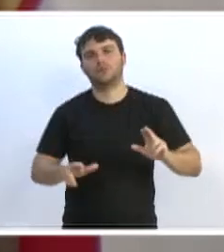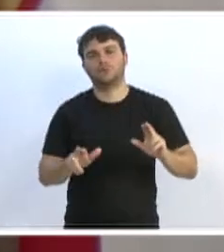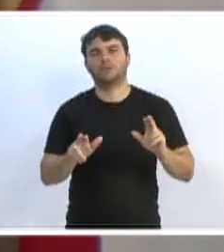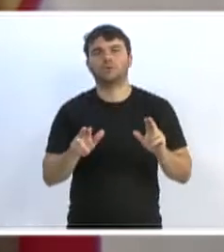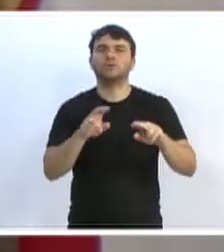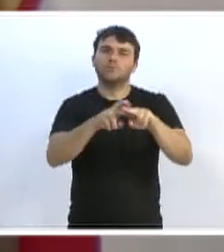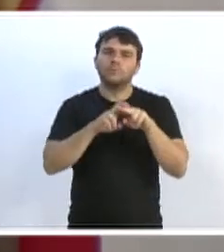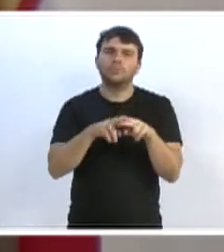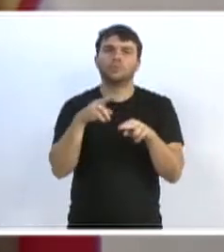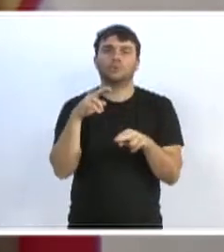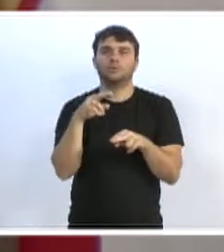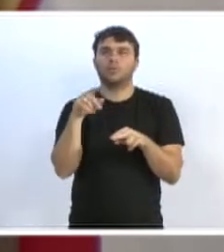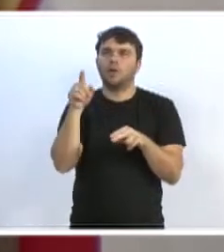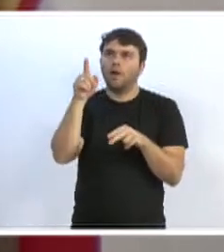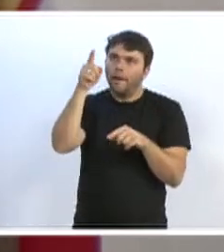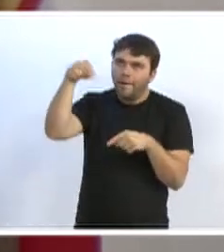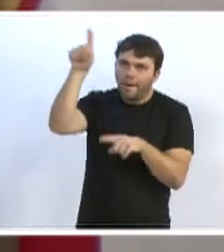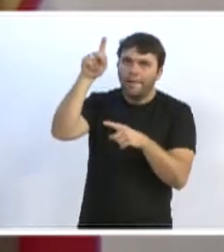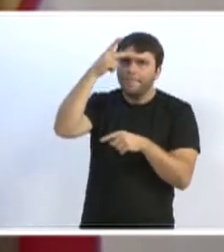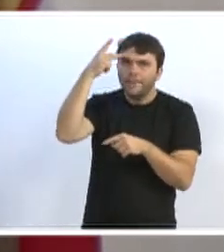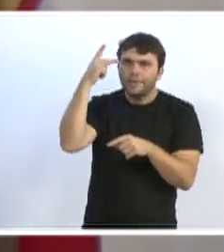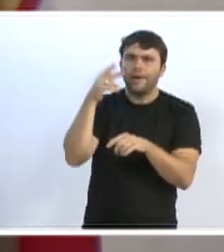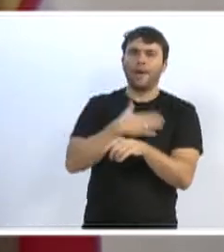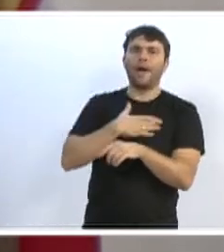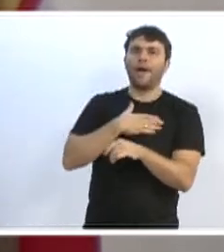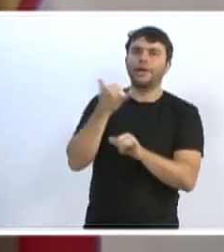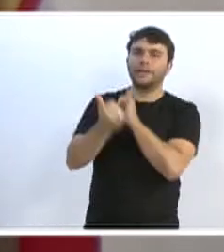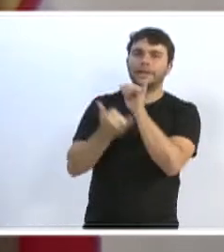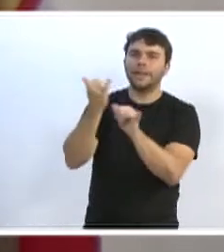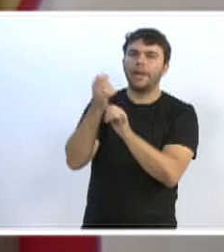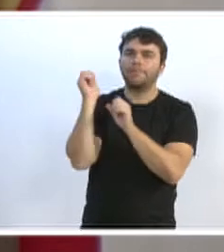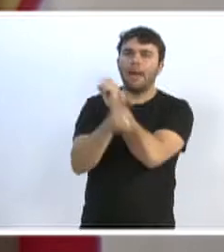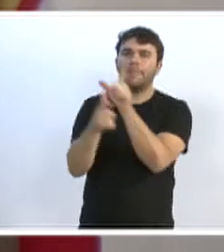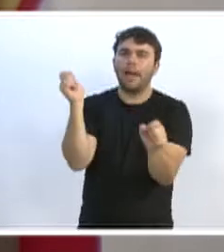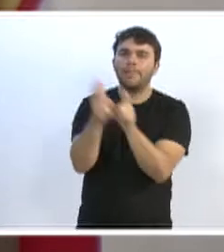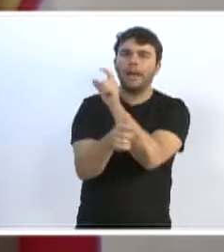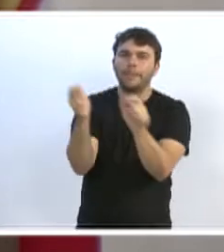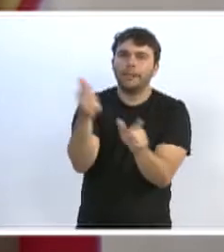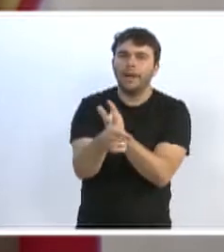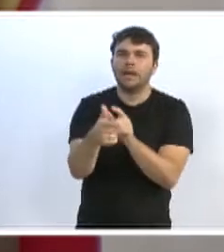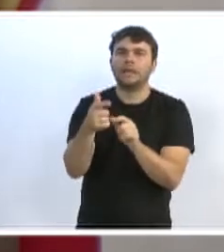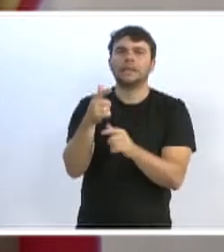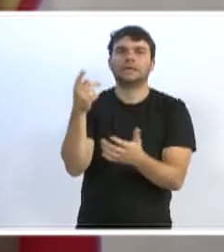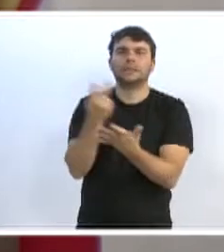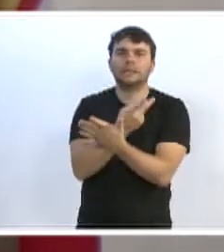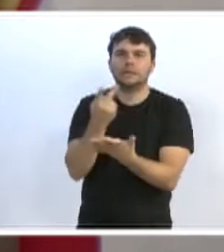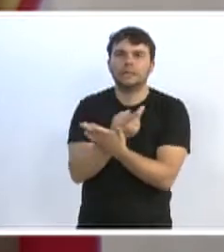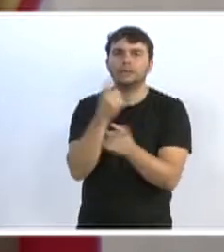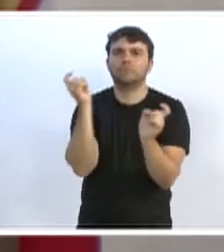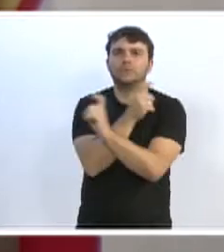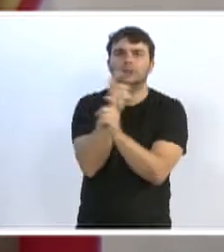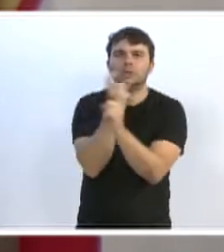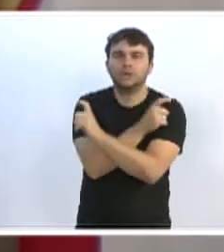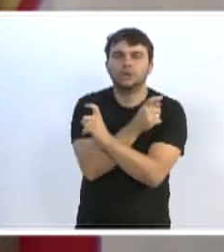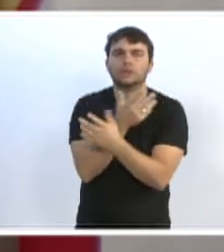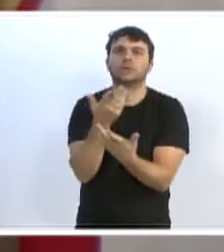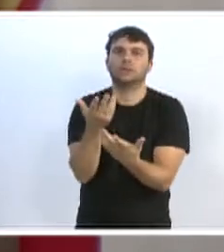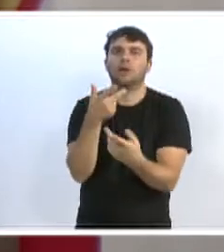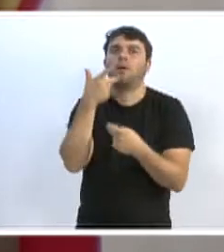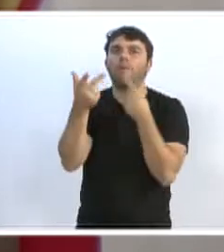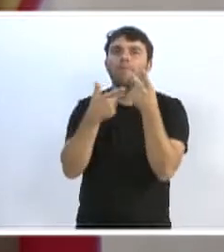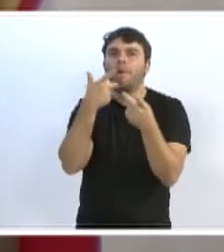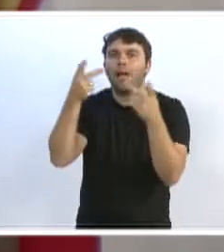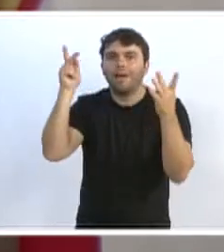senhores sensacionalistas, que gostam de divulgar coisas inverdades na nossa internet, falem